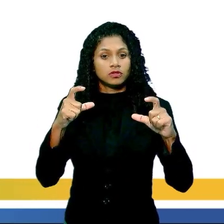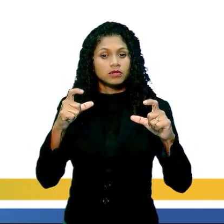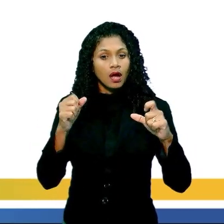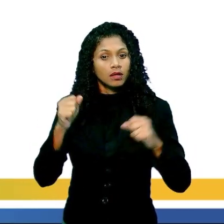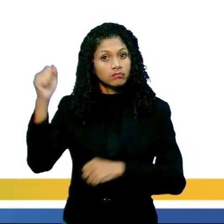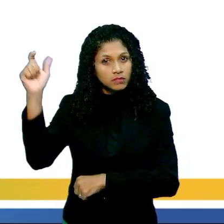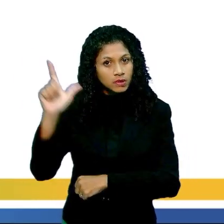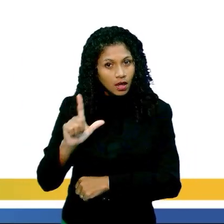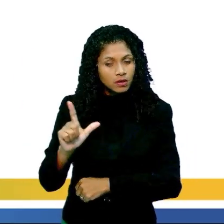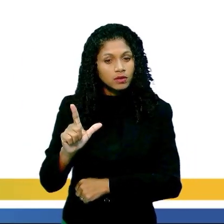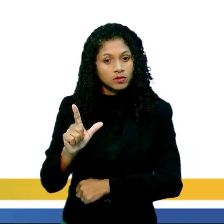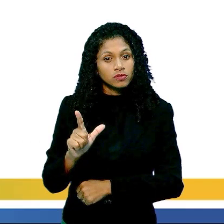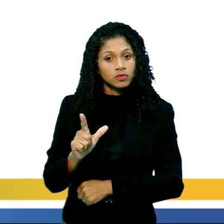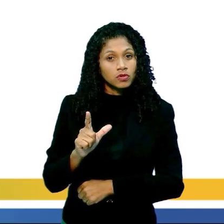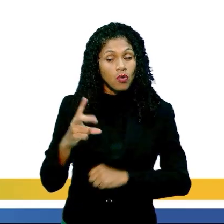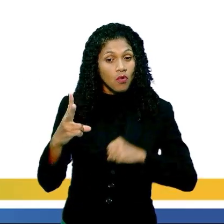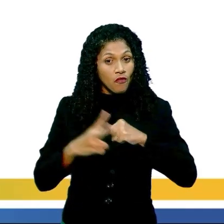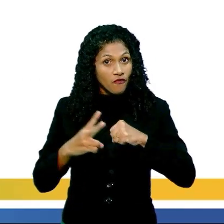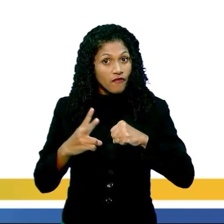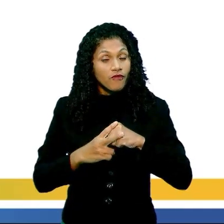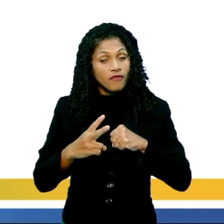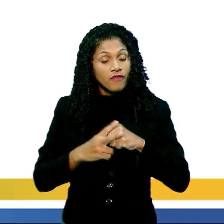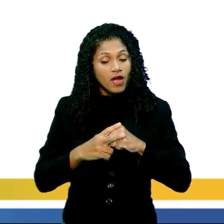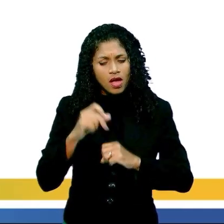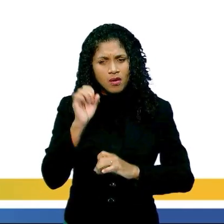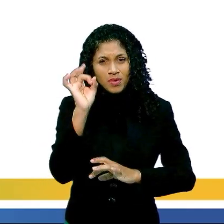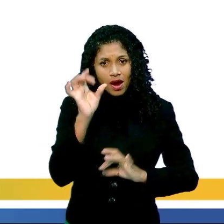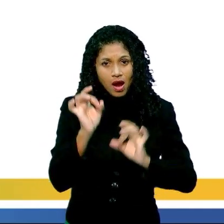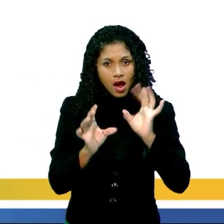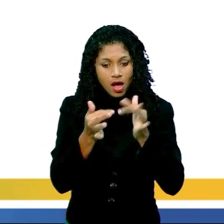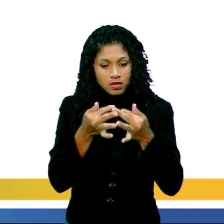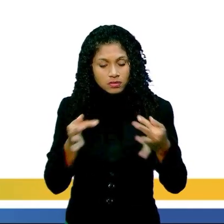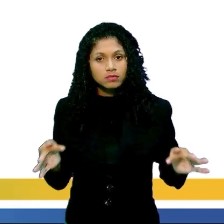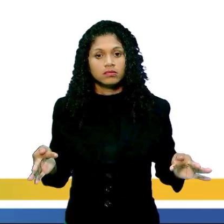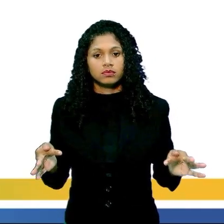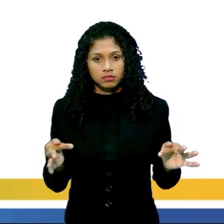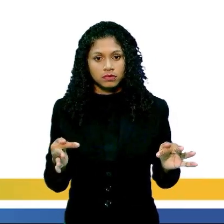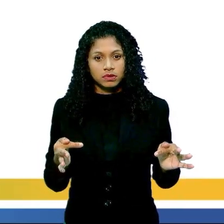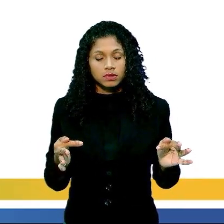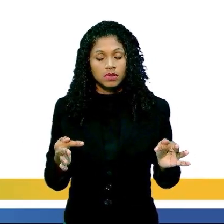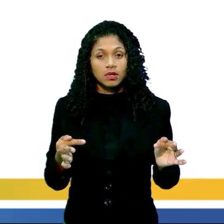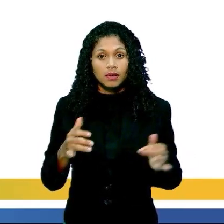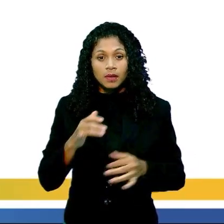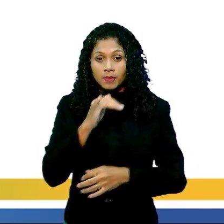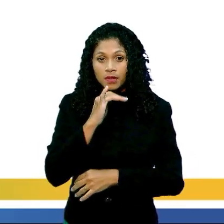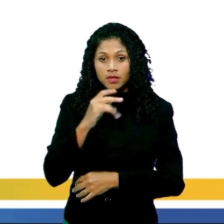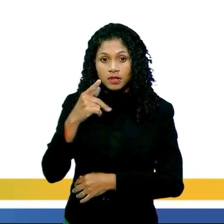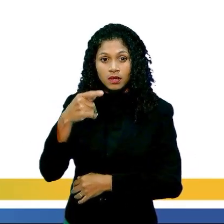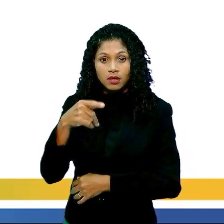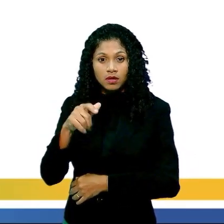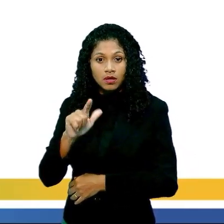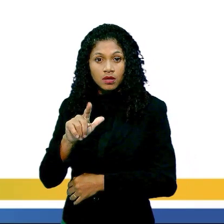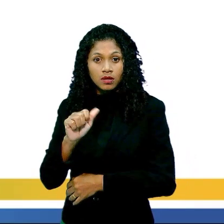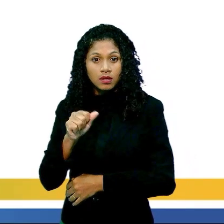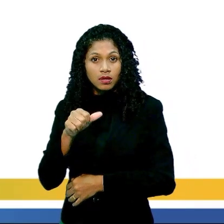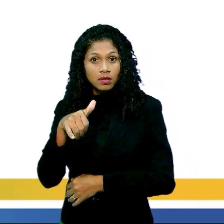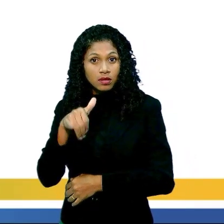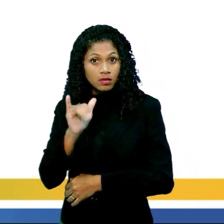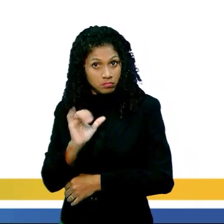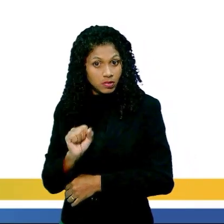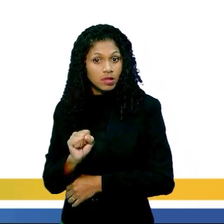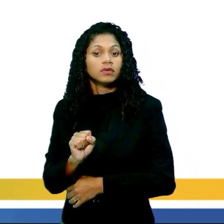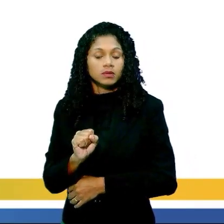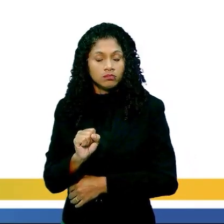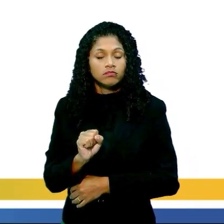primeira nós temos o plays, que se refere ao João, né? Ele joga. No